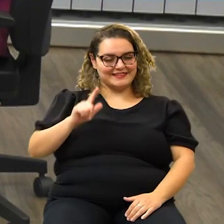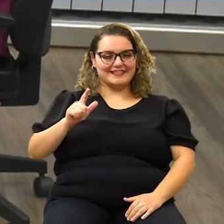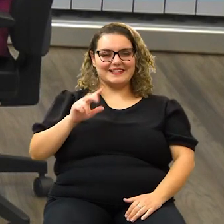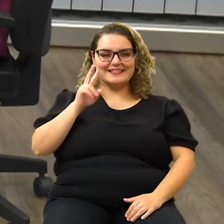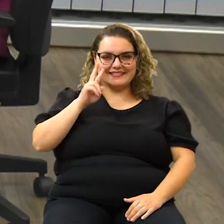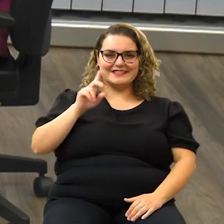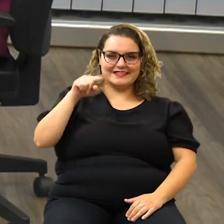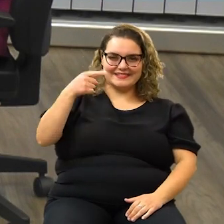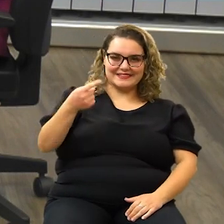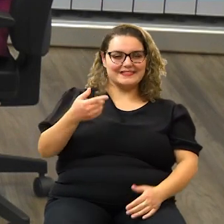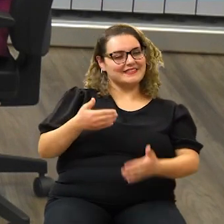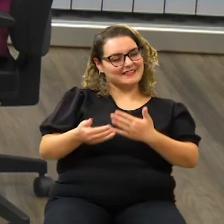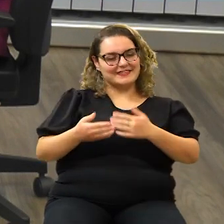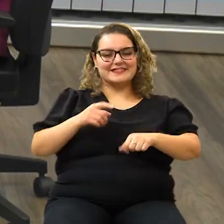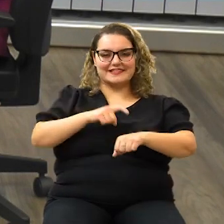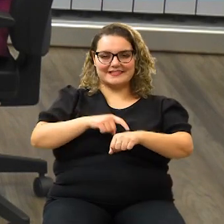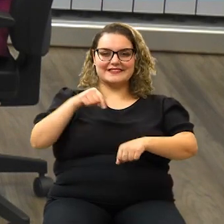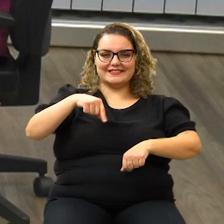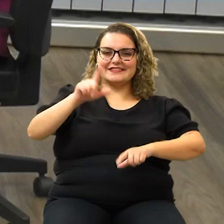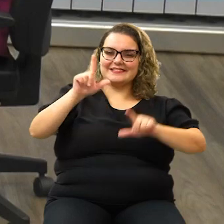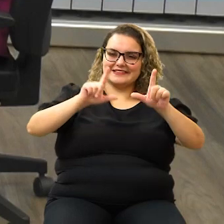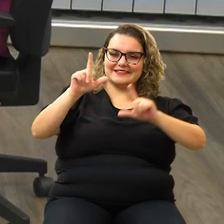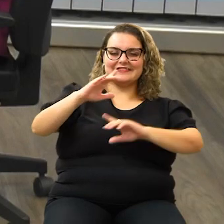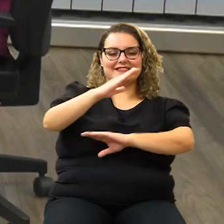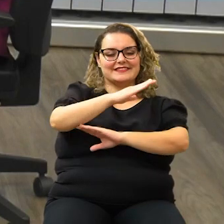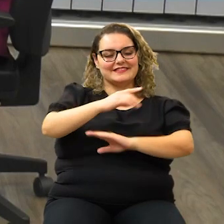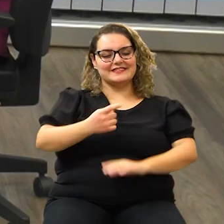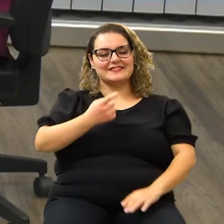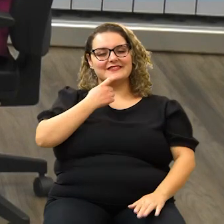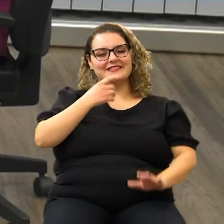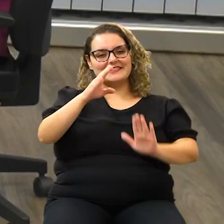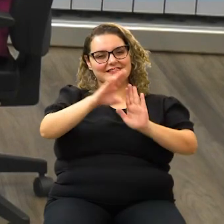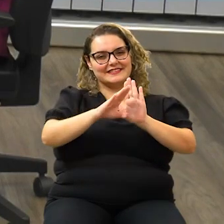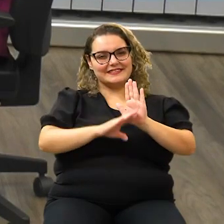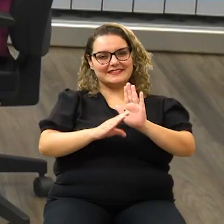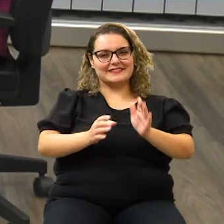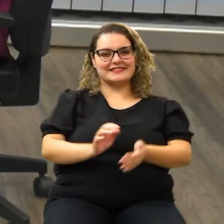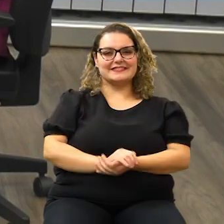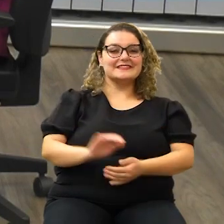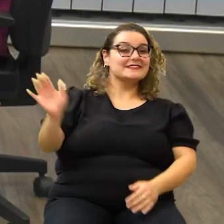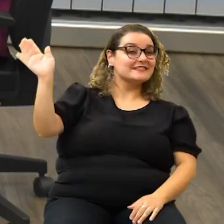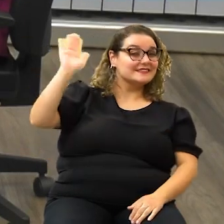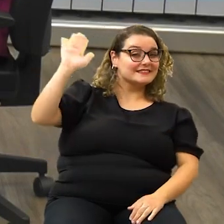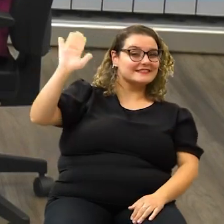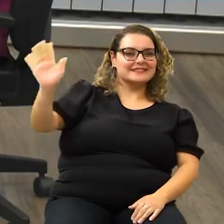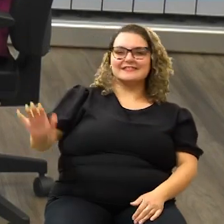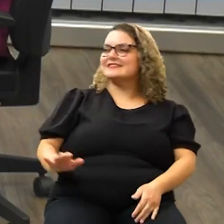se vê a qualquer momento aqui na programação da TV Câmara Campinas.